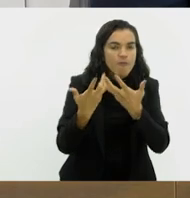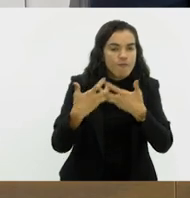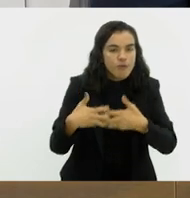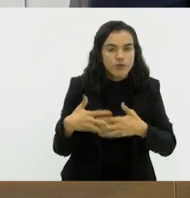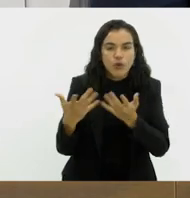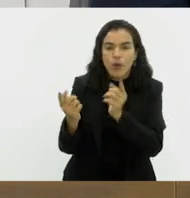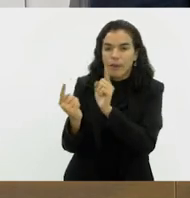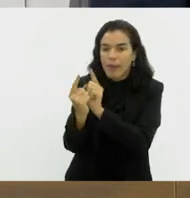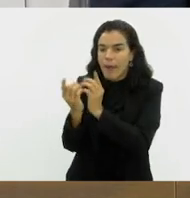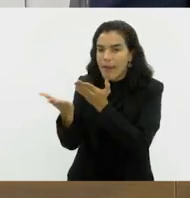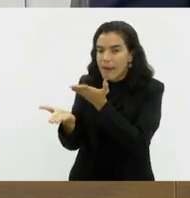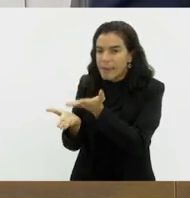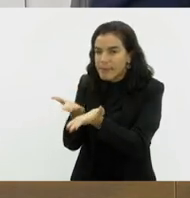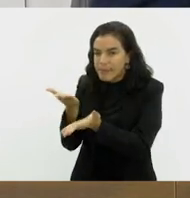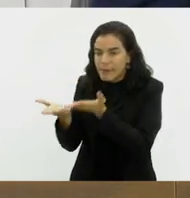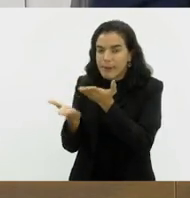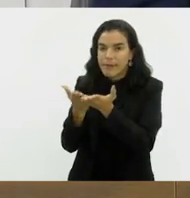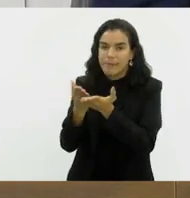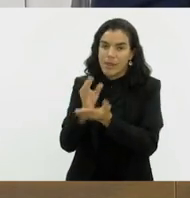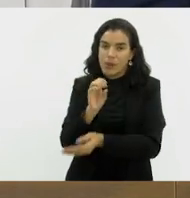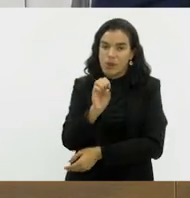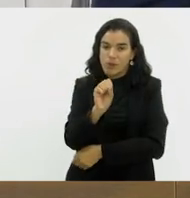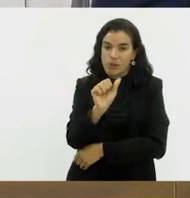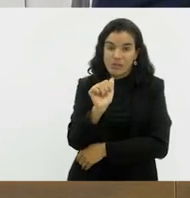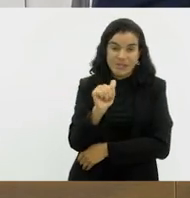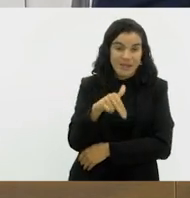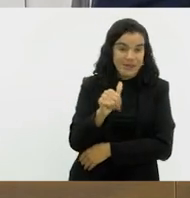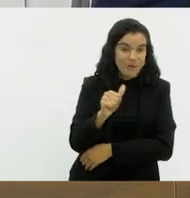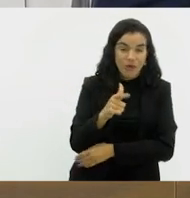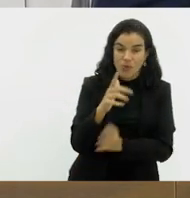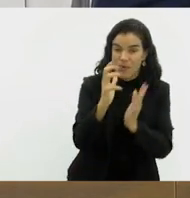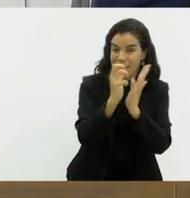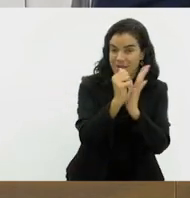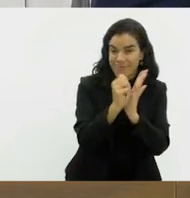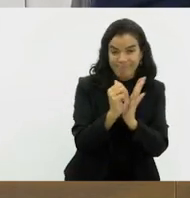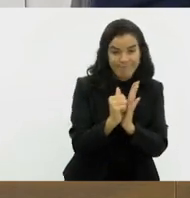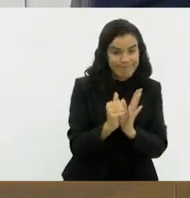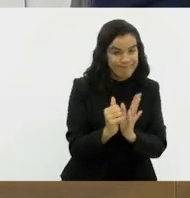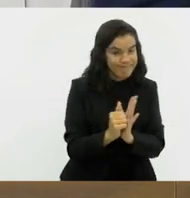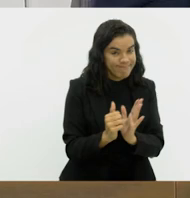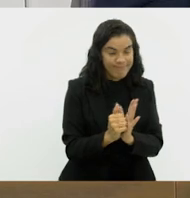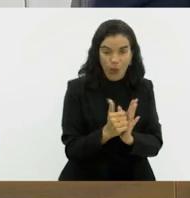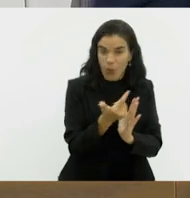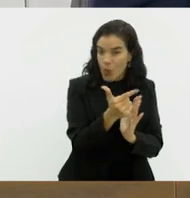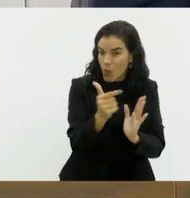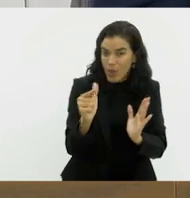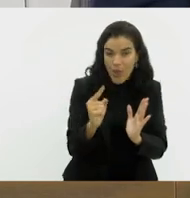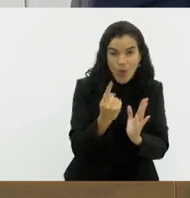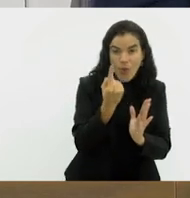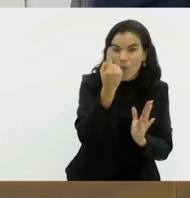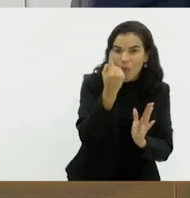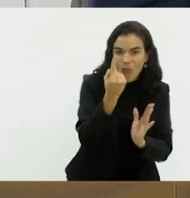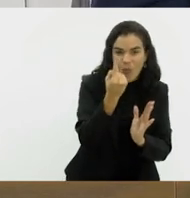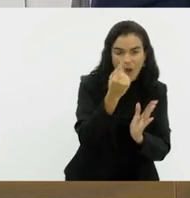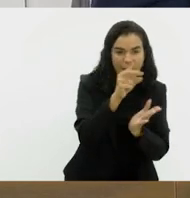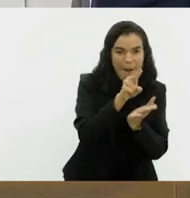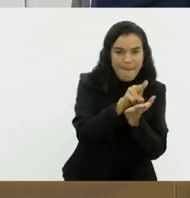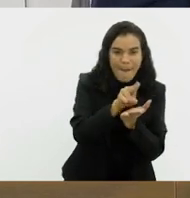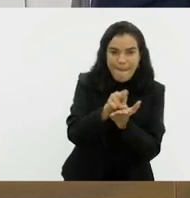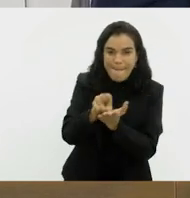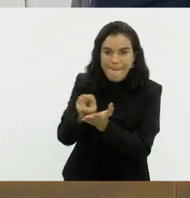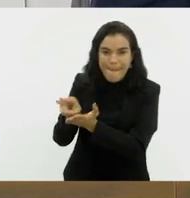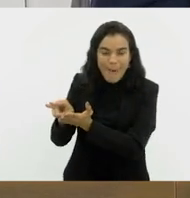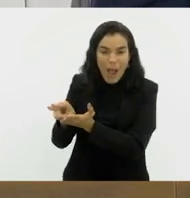do Hospital Sanatório Penal, porque ele não tem nenhum registro nas bases oficiais. Não existe nenhuma internação lá nos